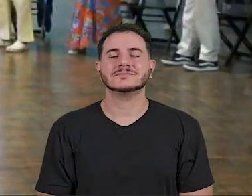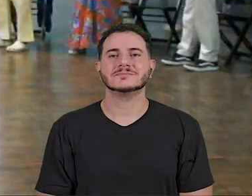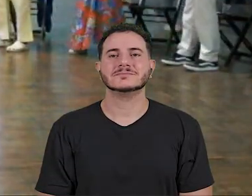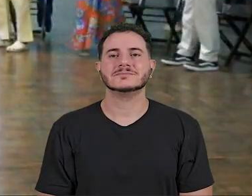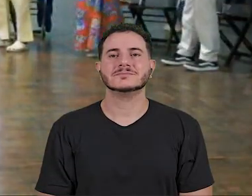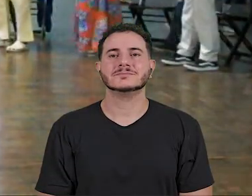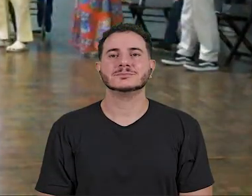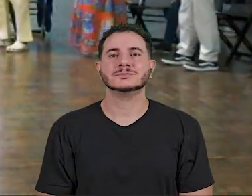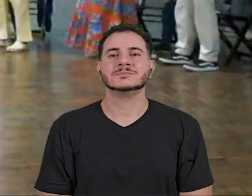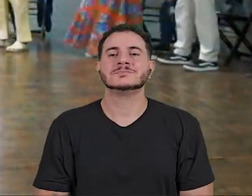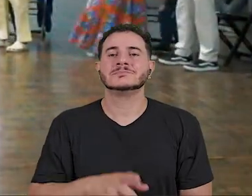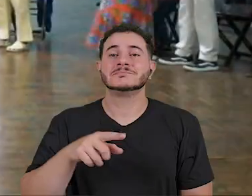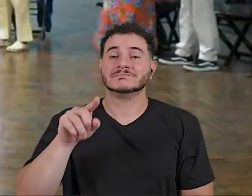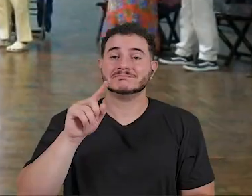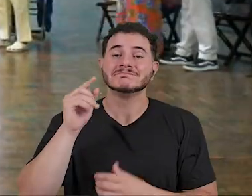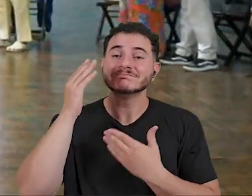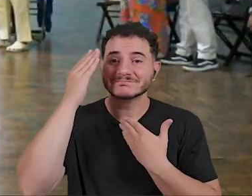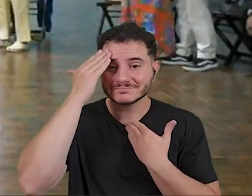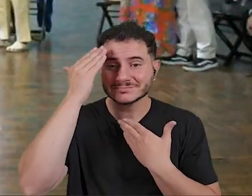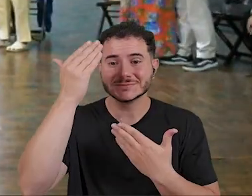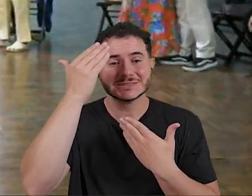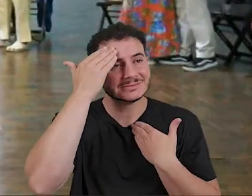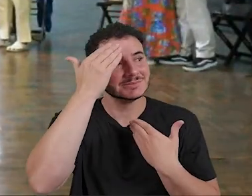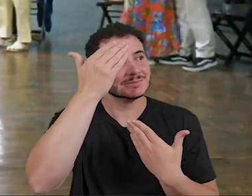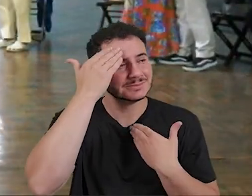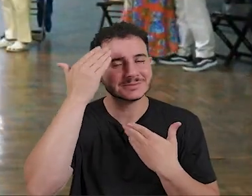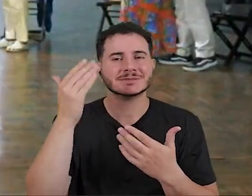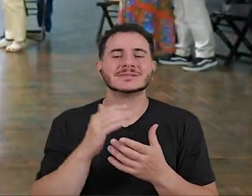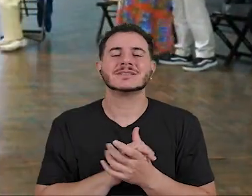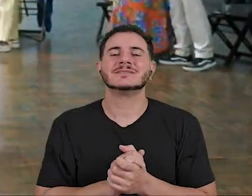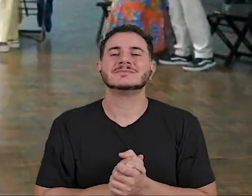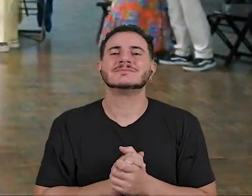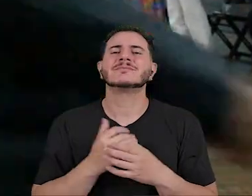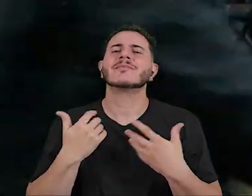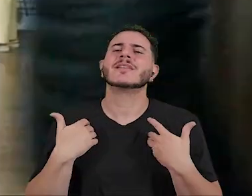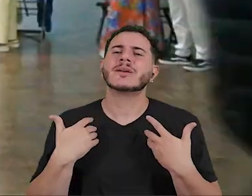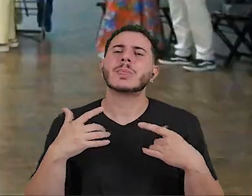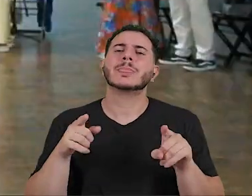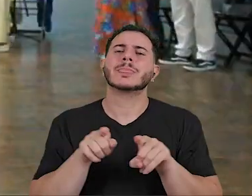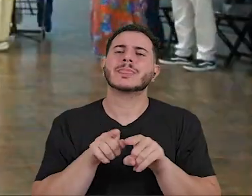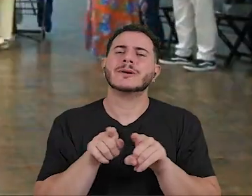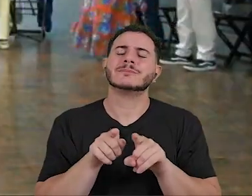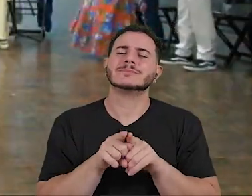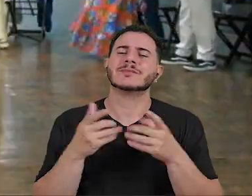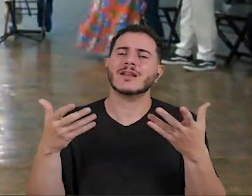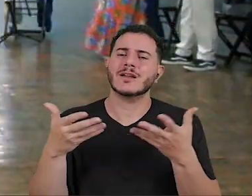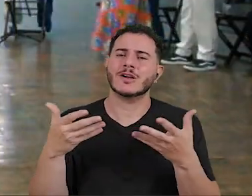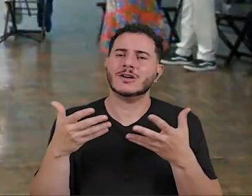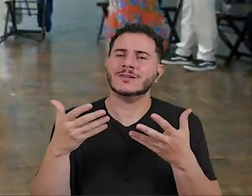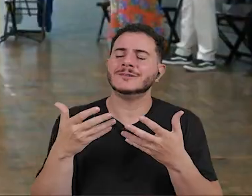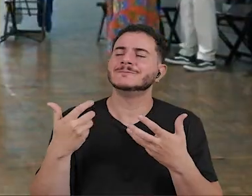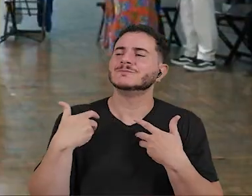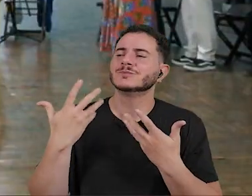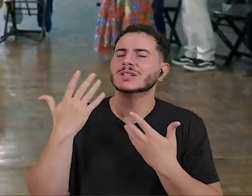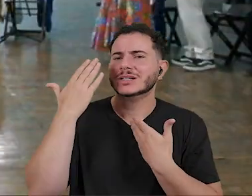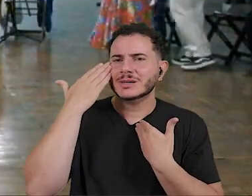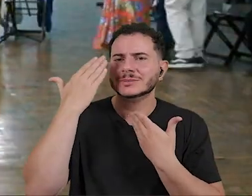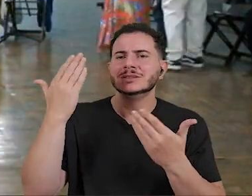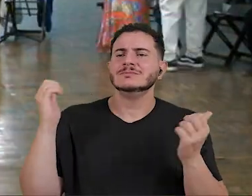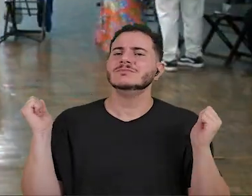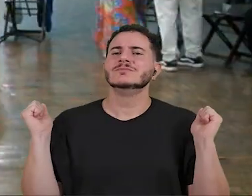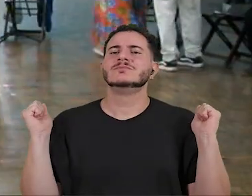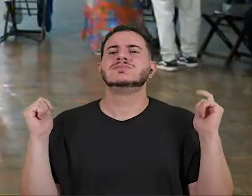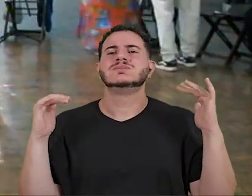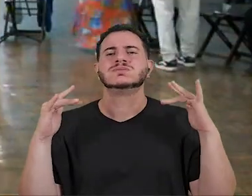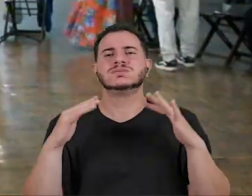É isso aí, eu quero agradecer novamente a presença de todos vocês que vieram de longe para compartilhar